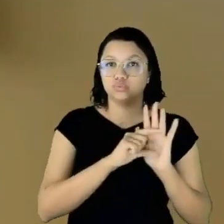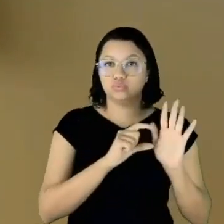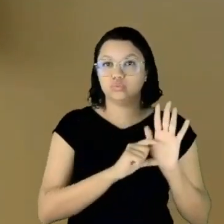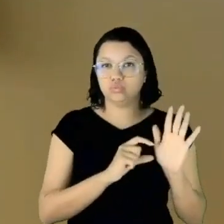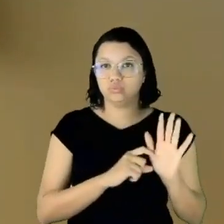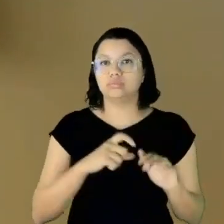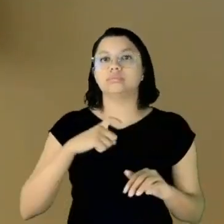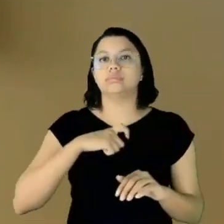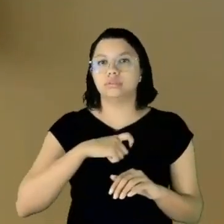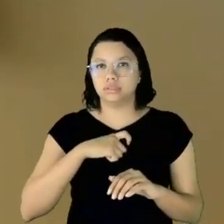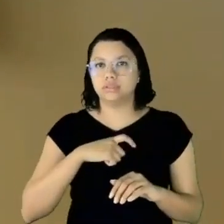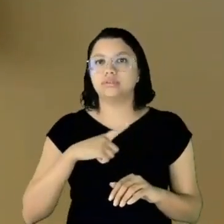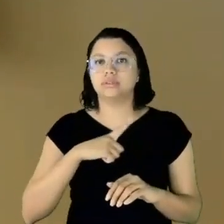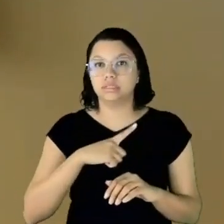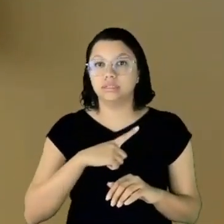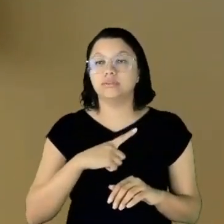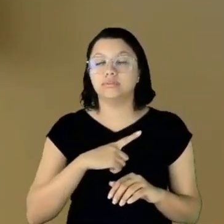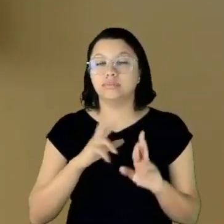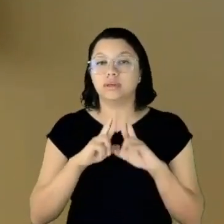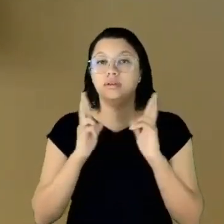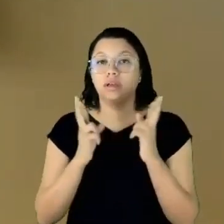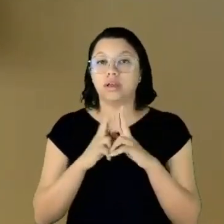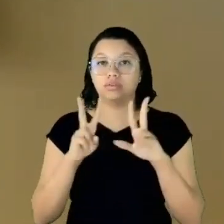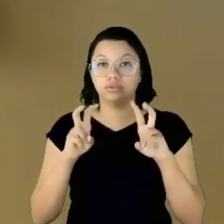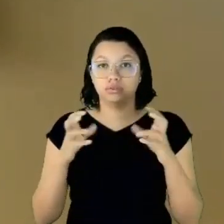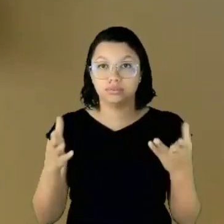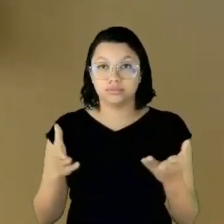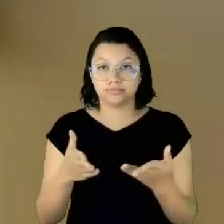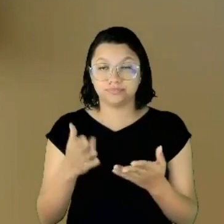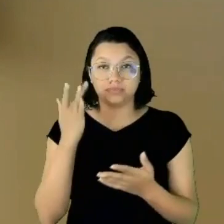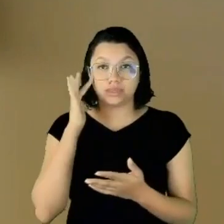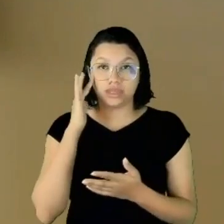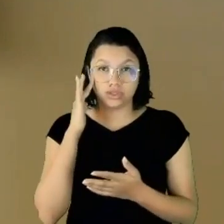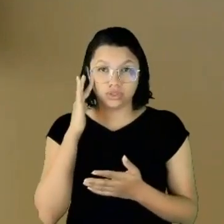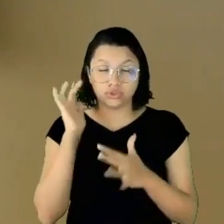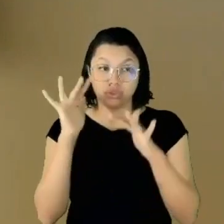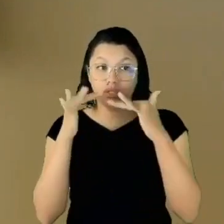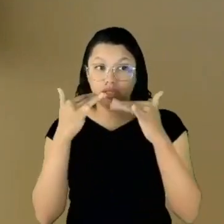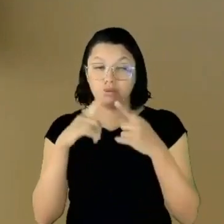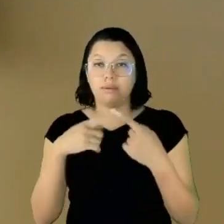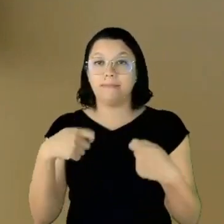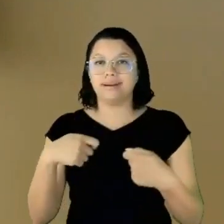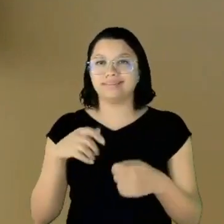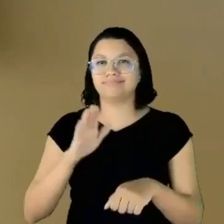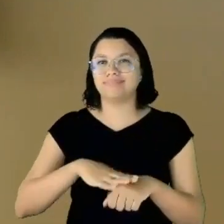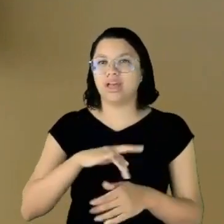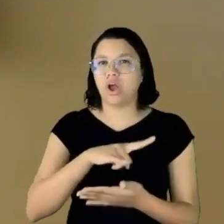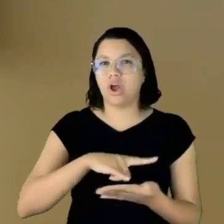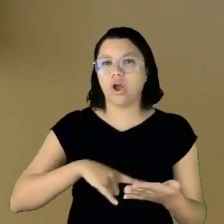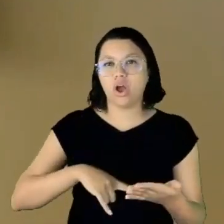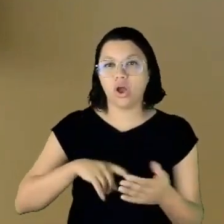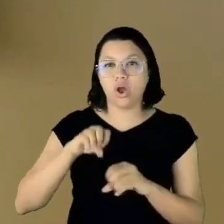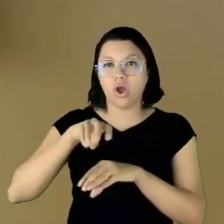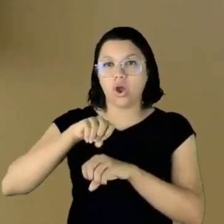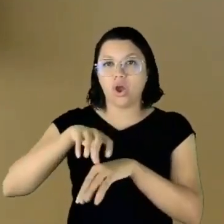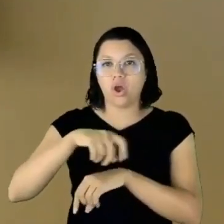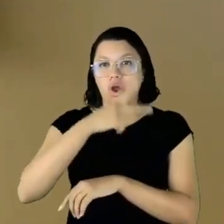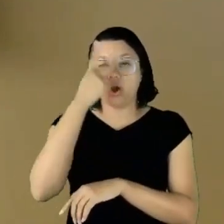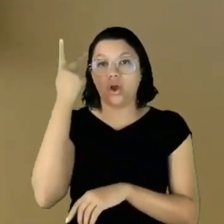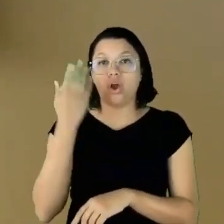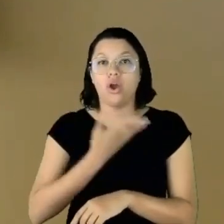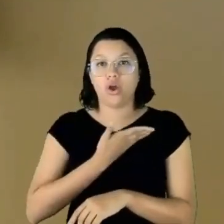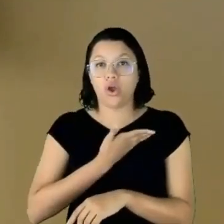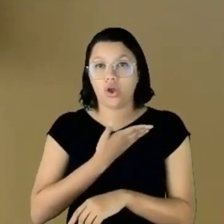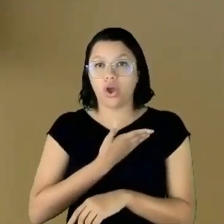teve um workshop sobre o assunto tempos atrás que eu participei achei bem interessante o recurso mas ainda preciso ter mais documentação para ensinar os